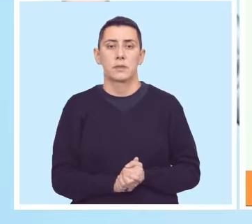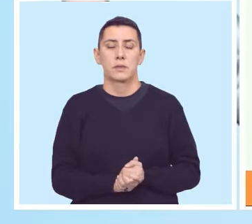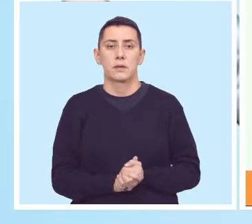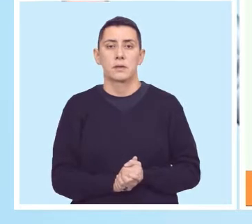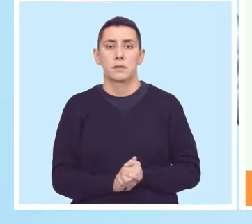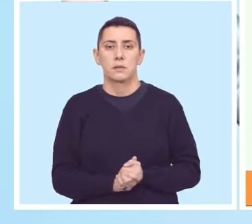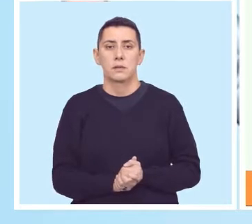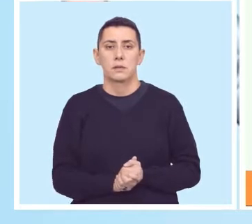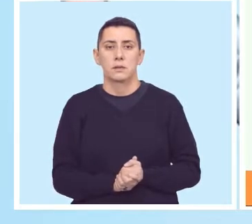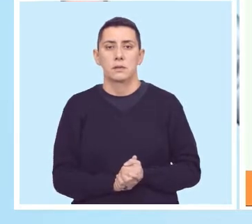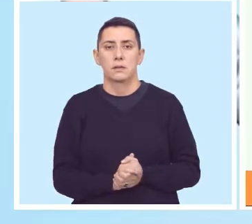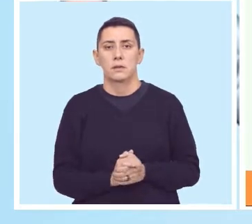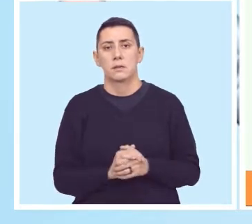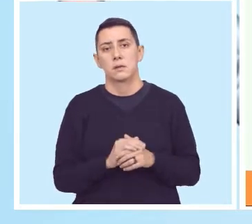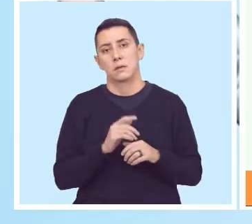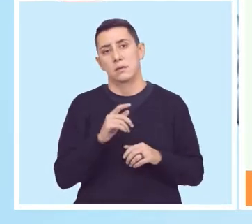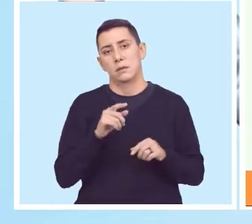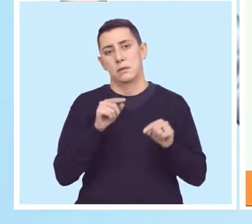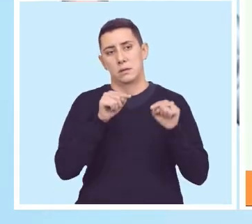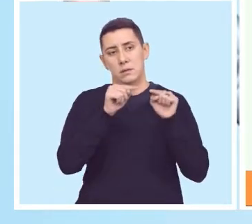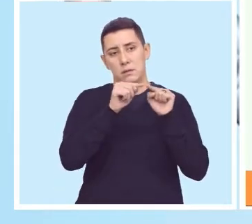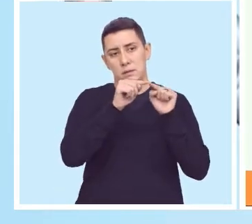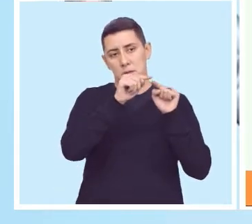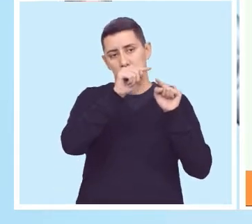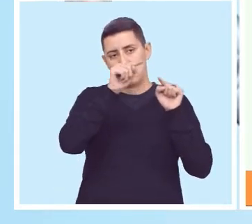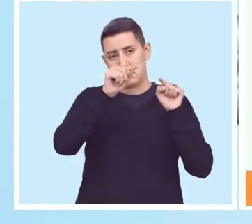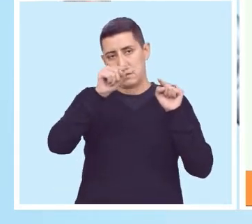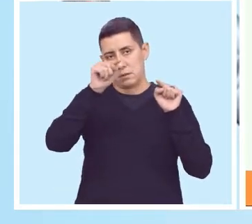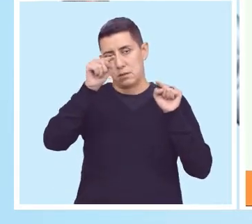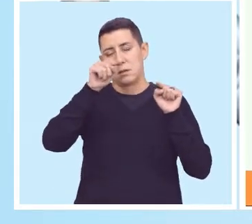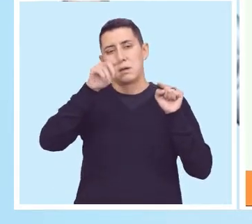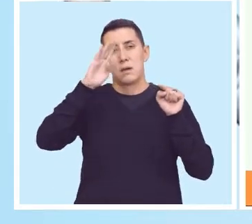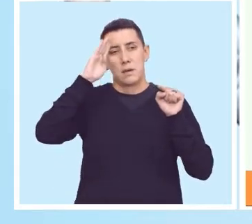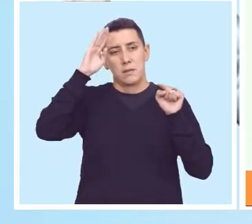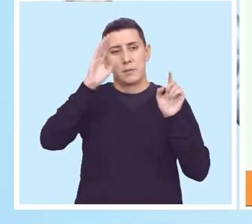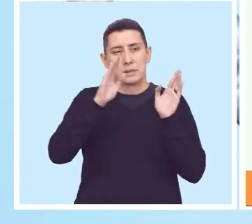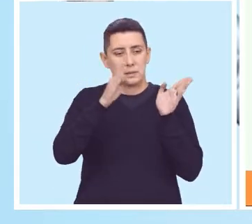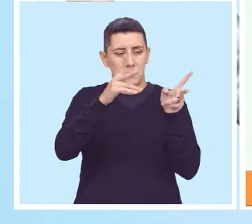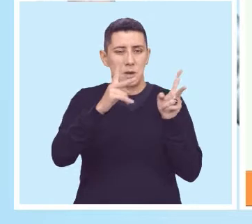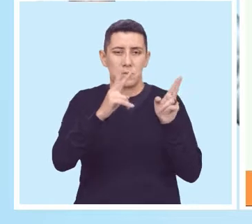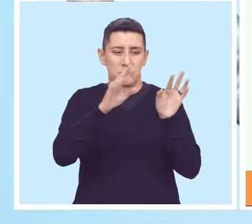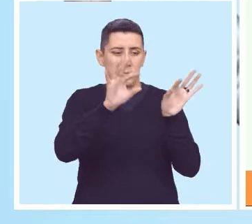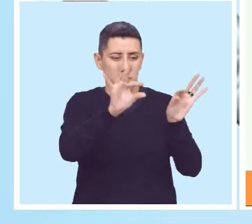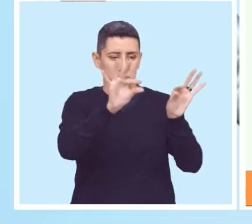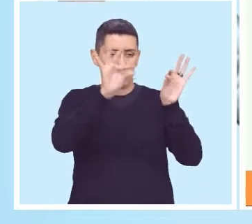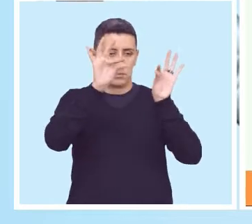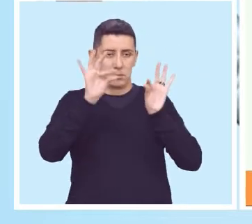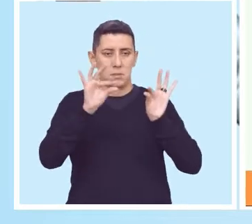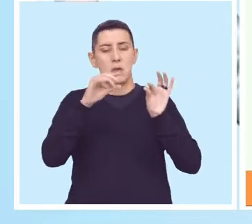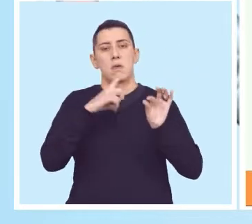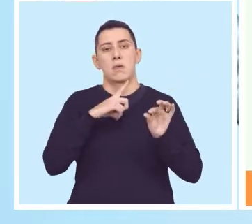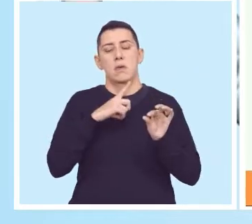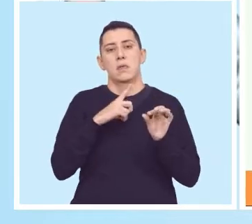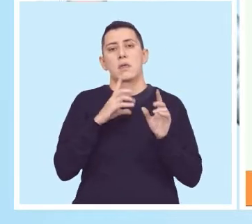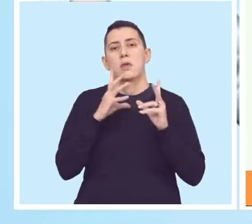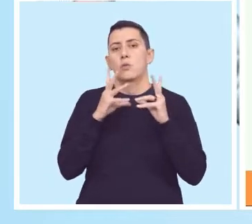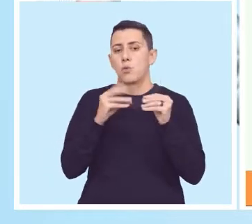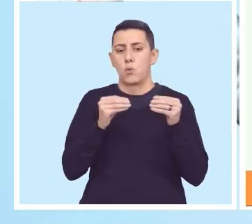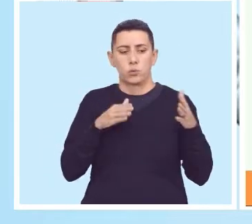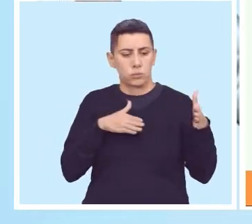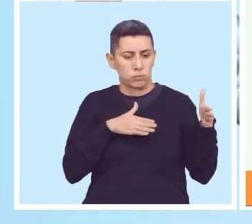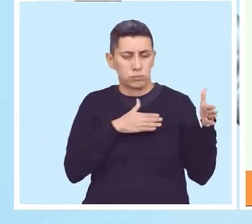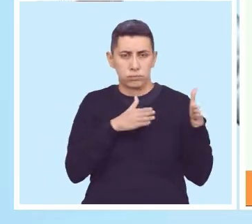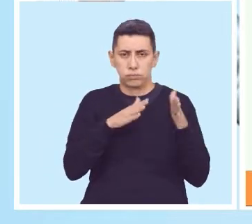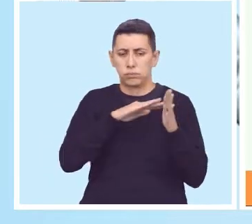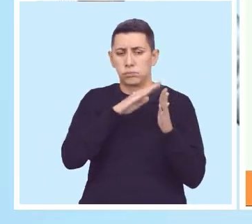temos... Ele continua para cá um pouquinho, tá? Mas eu peguei essa parte principal. Nós temos aqui todo o leito dele, que é